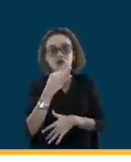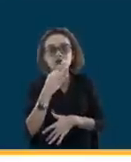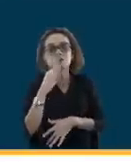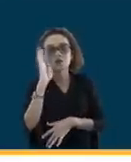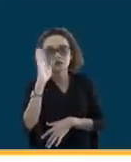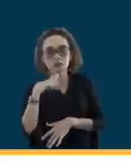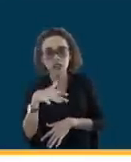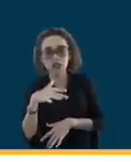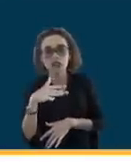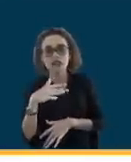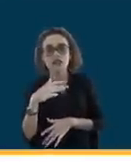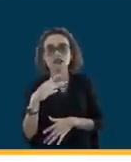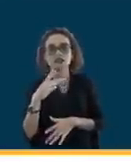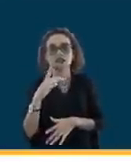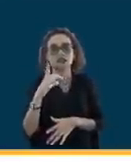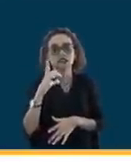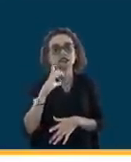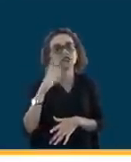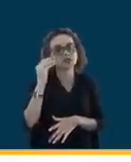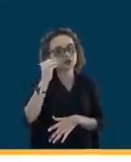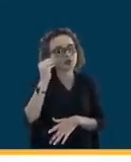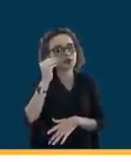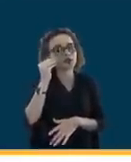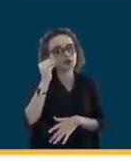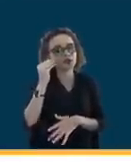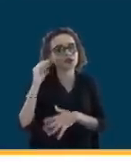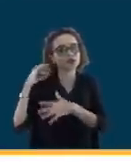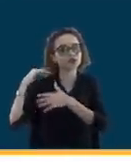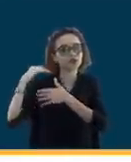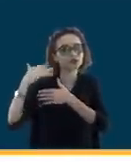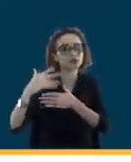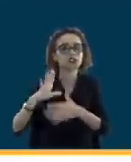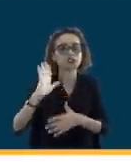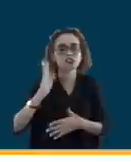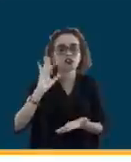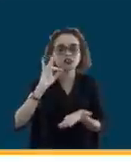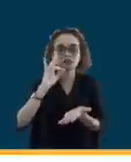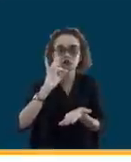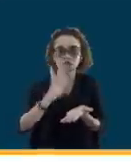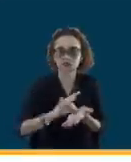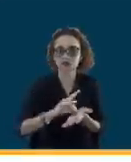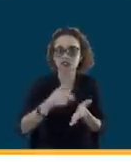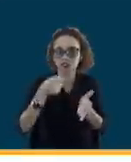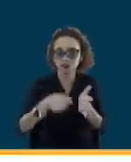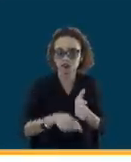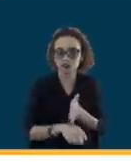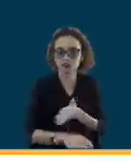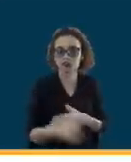tem raízes também numa realidade tão profunda como a nossa pelo Brasil afora.